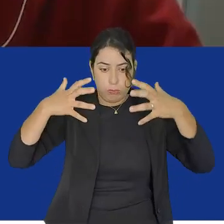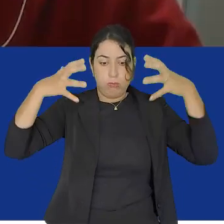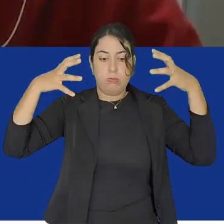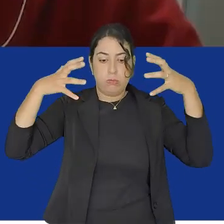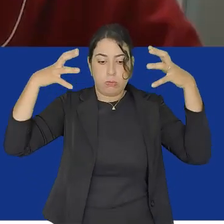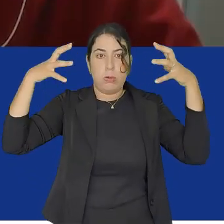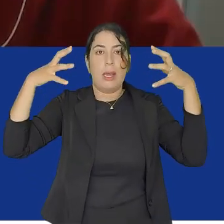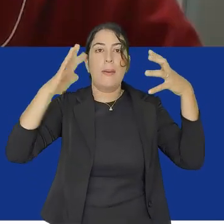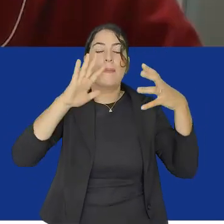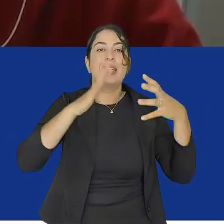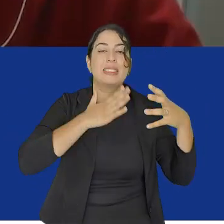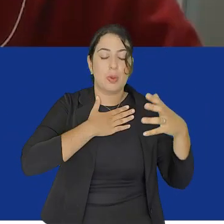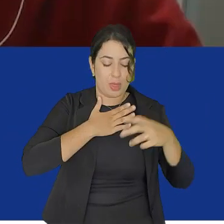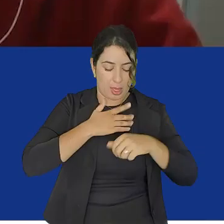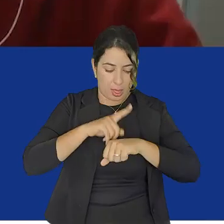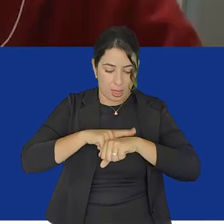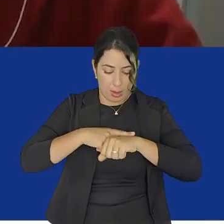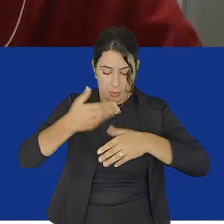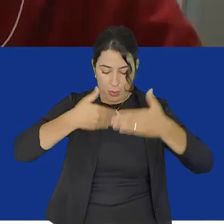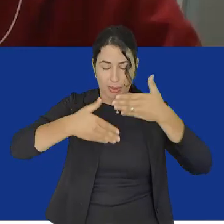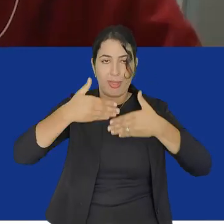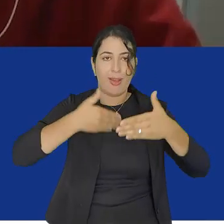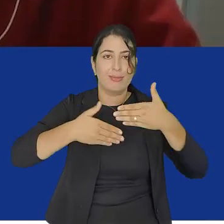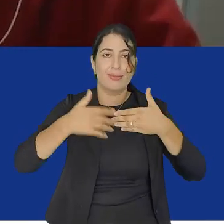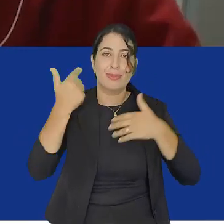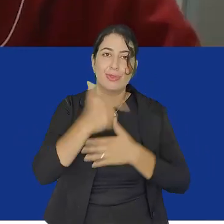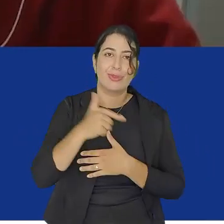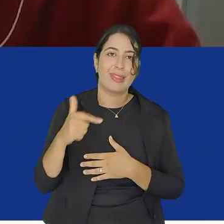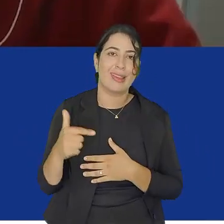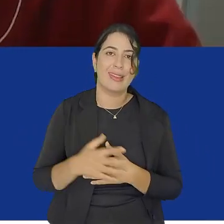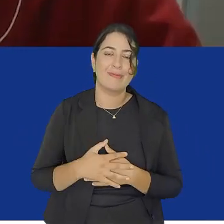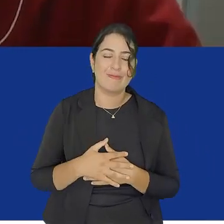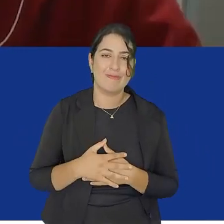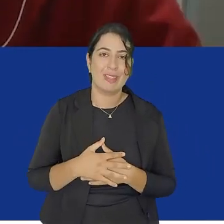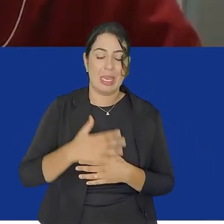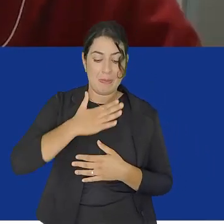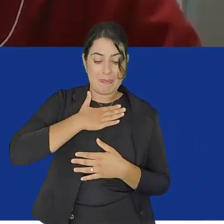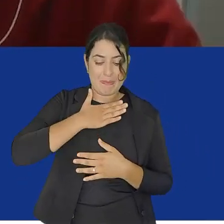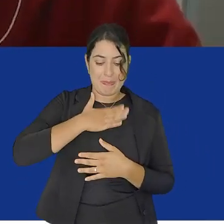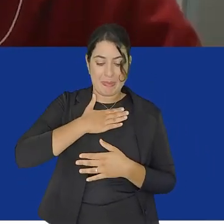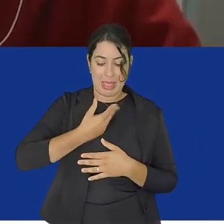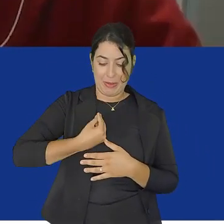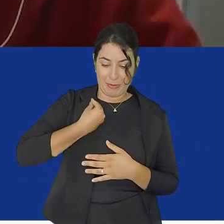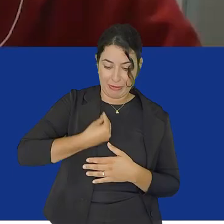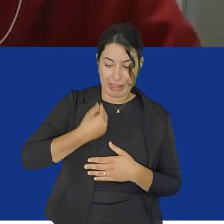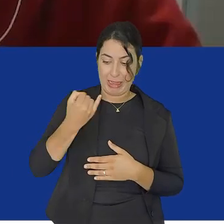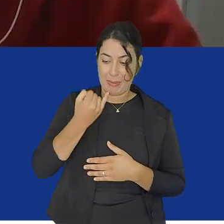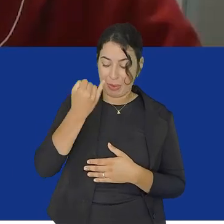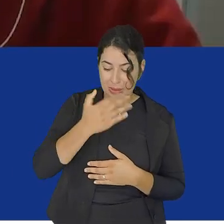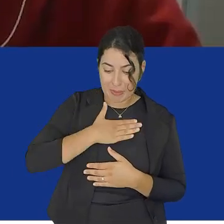e a gente nunca tem tempo para olhar para a nossa própria vida, para aquilo que é importante para